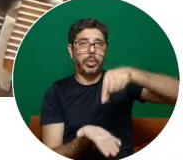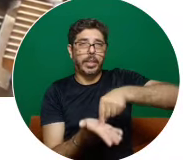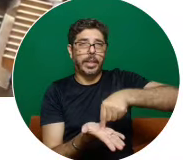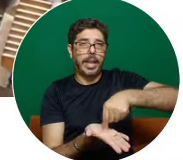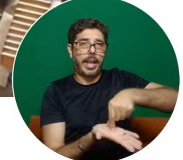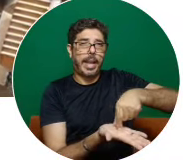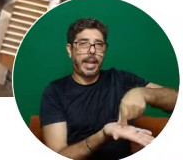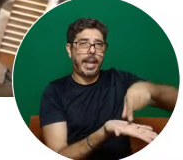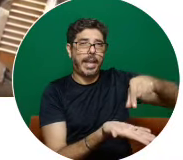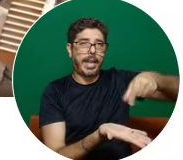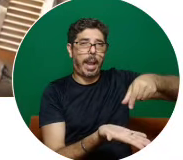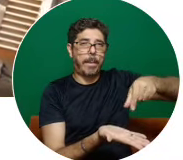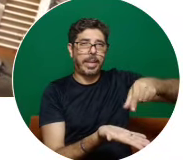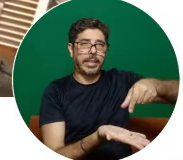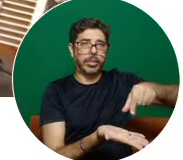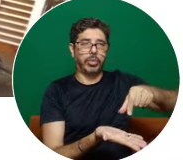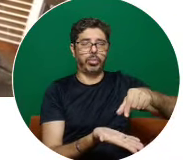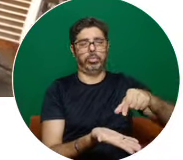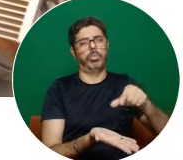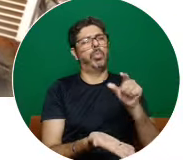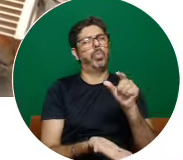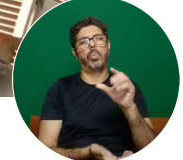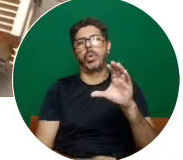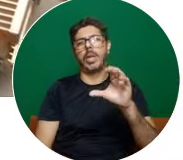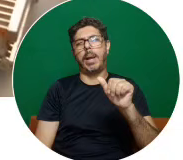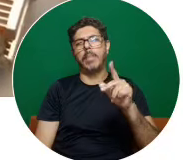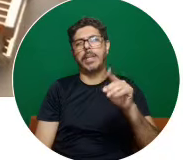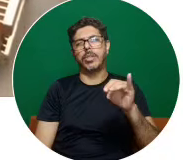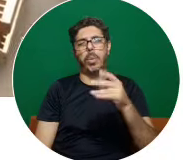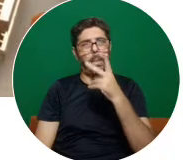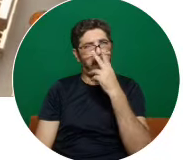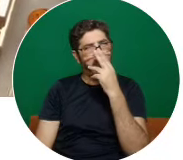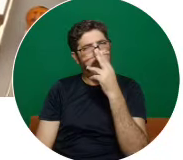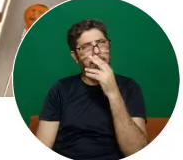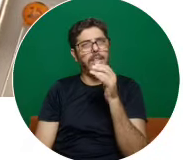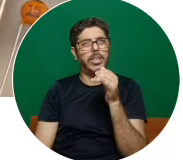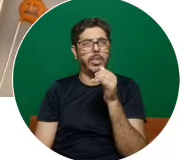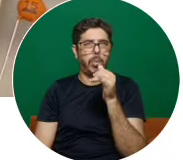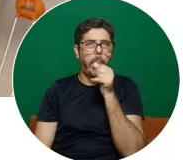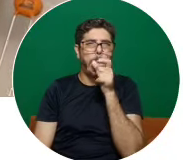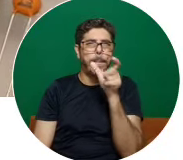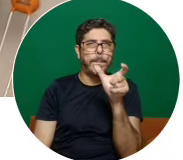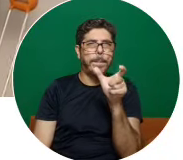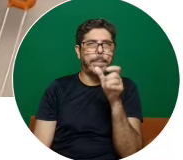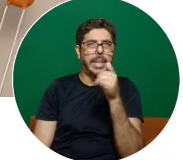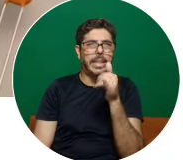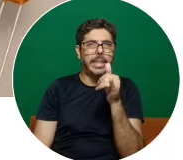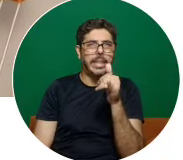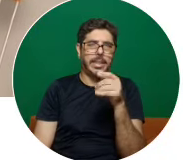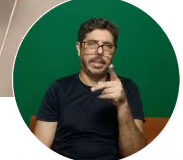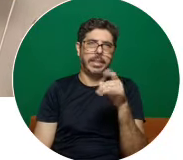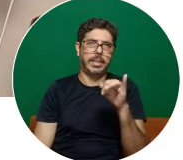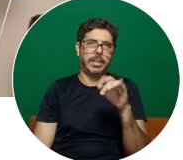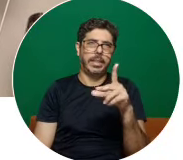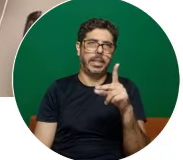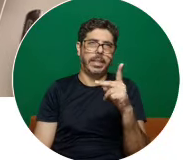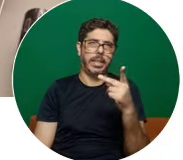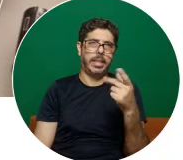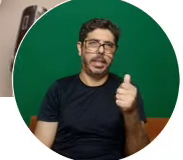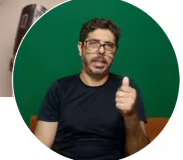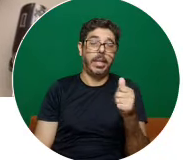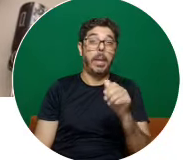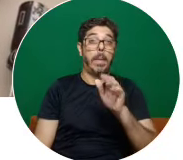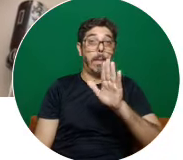componente eletrônico que armazena energia como uma pilha, mas com a diferença de que ele é capaz de liberar essa energia de